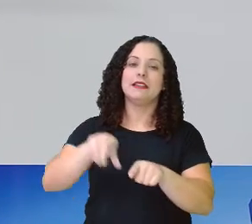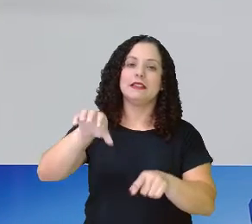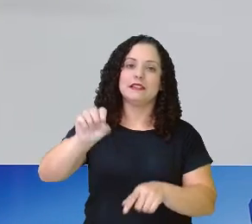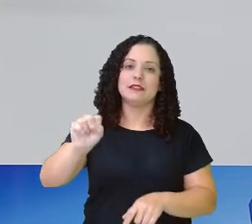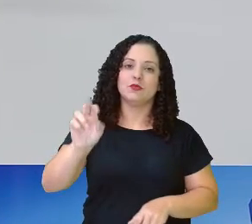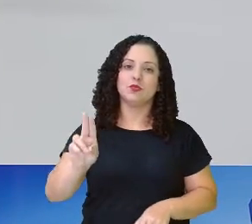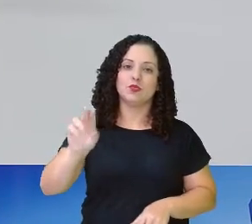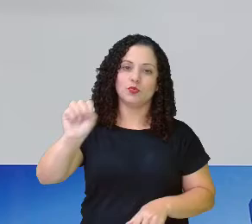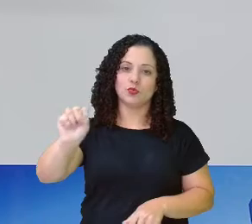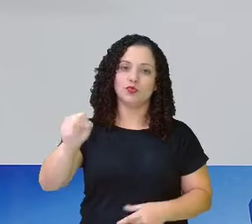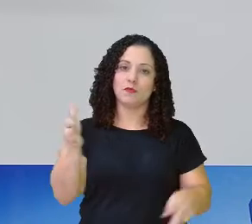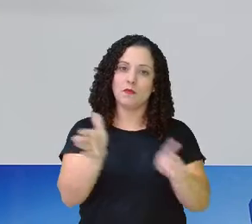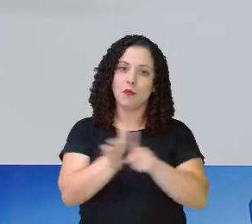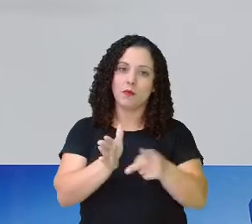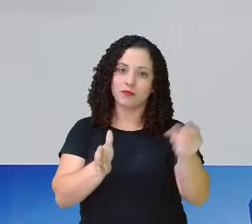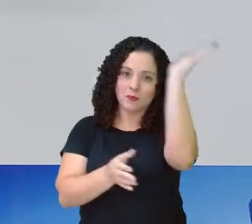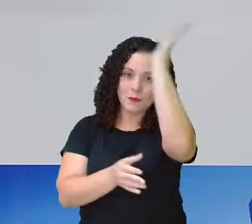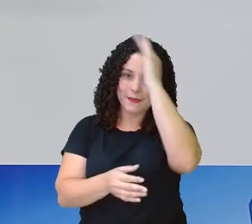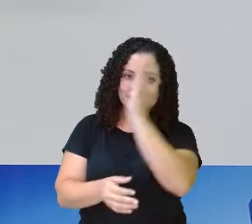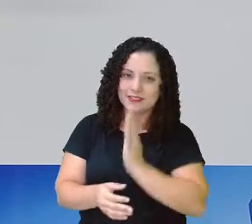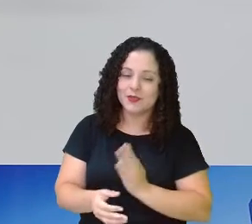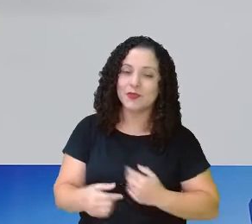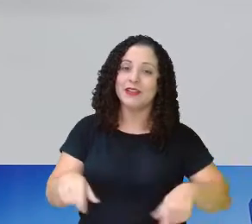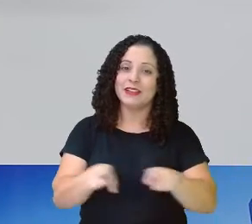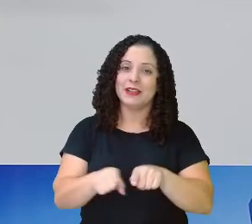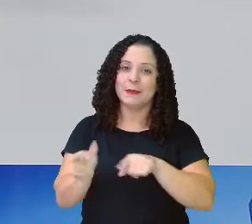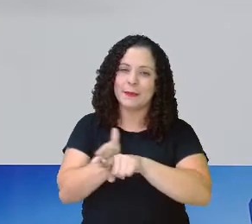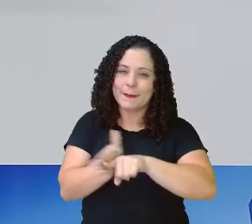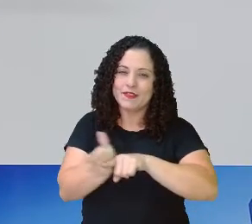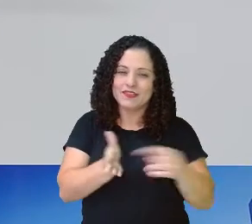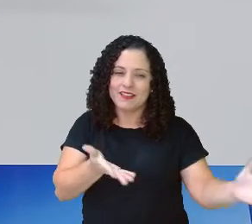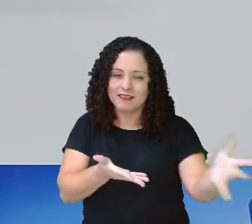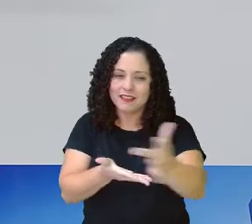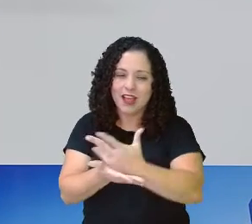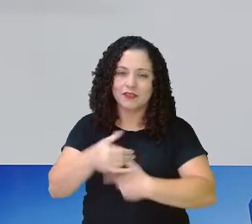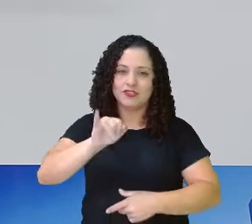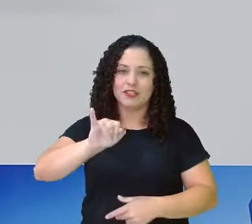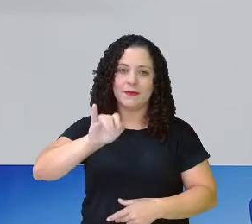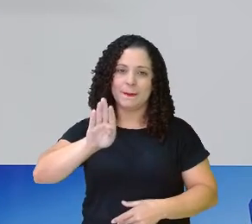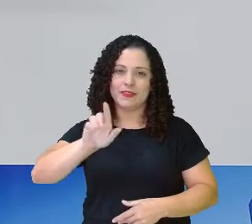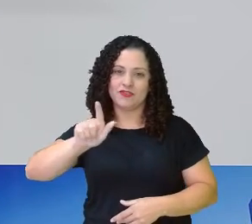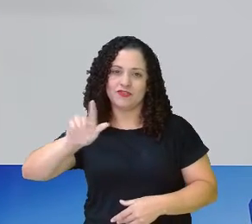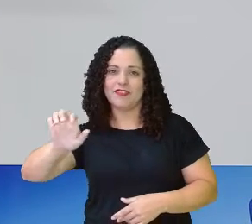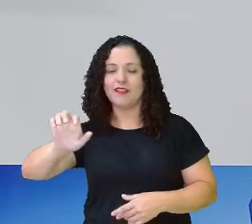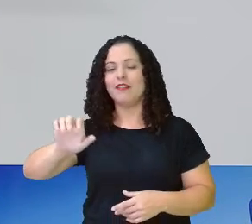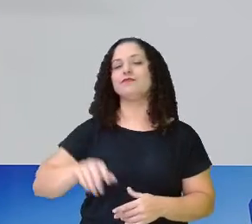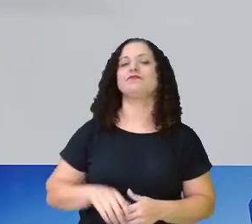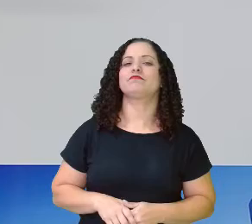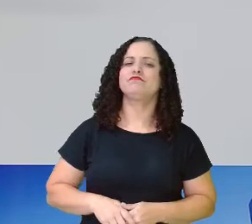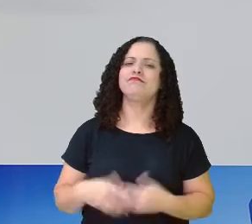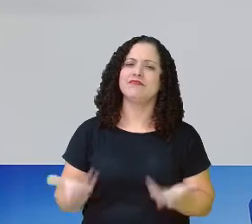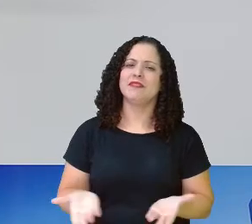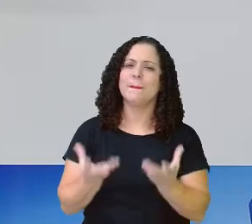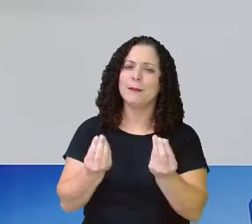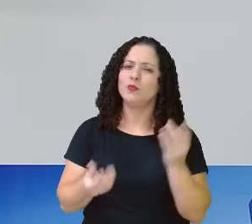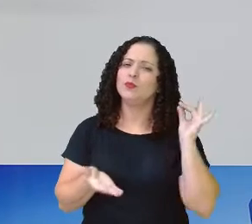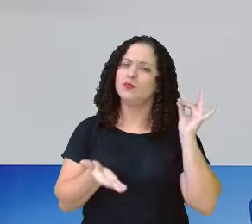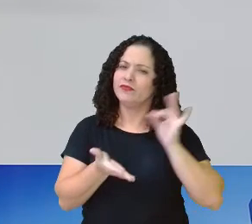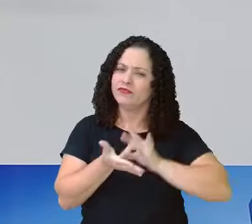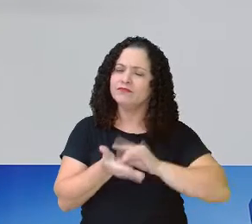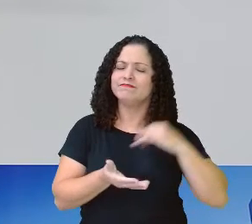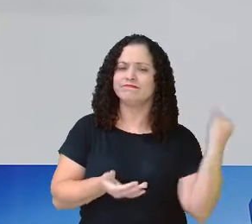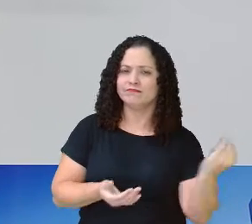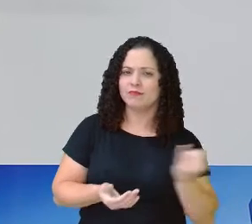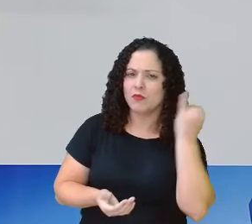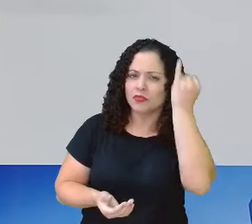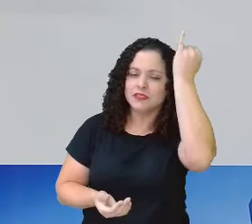Único de Saúde. Ah, e também do IBGE. E essas informações, gente, estão muito, muito sérias, falando a respeito da saúde do homem. Então,